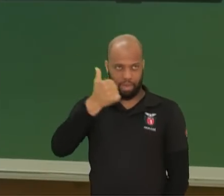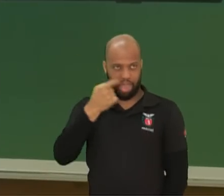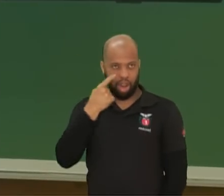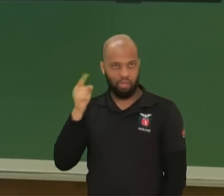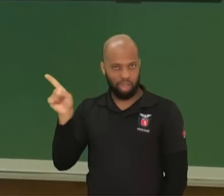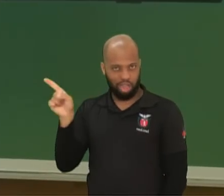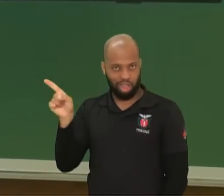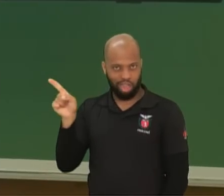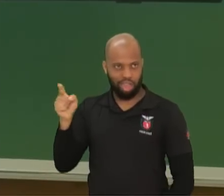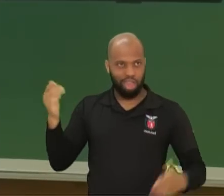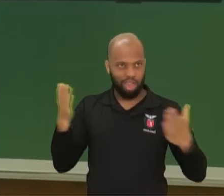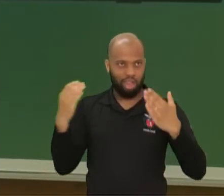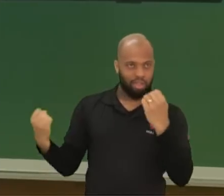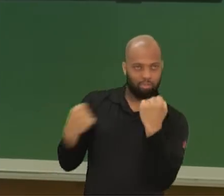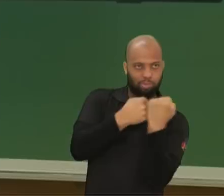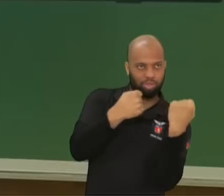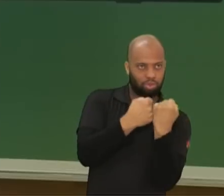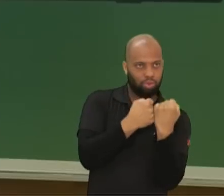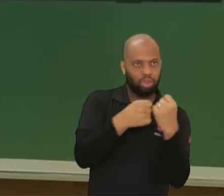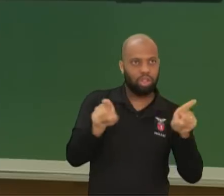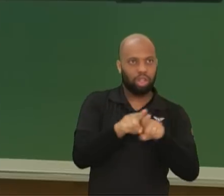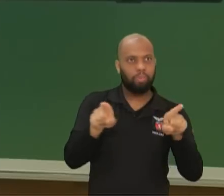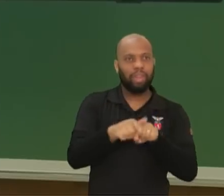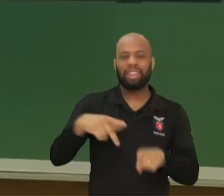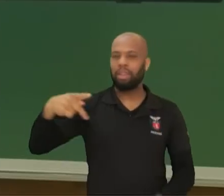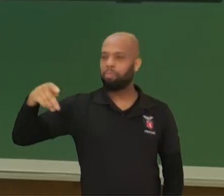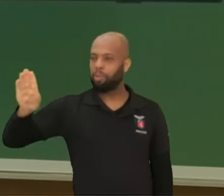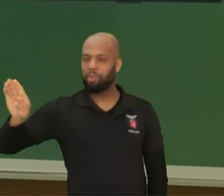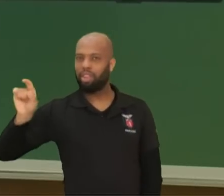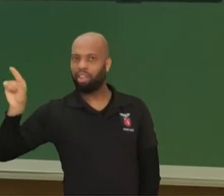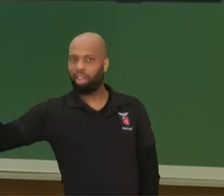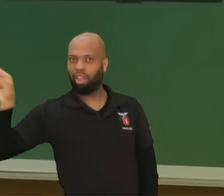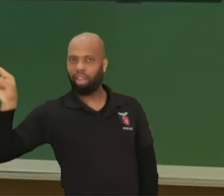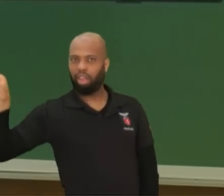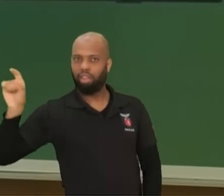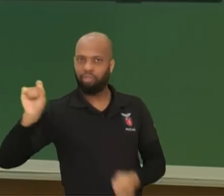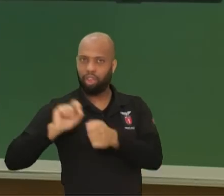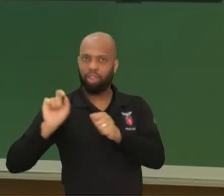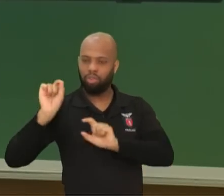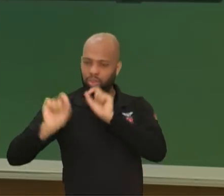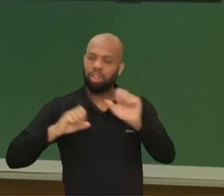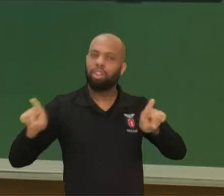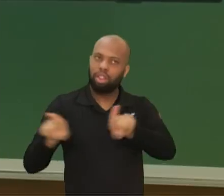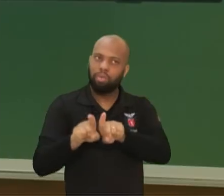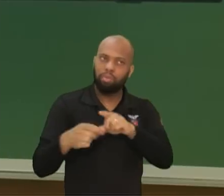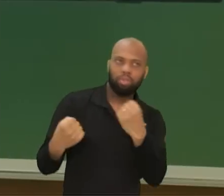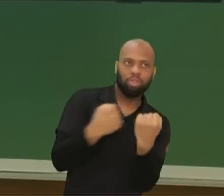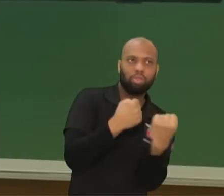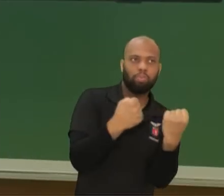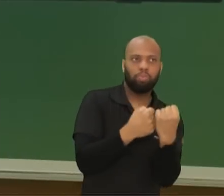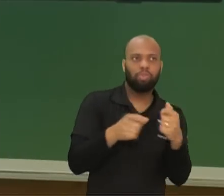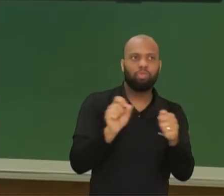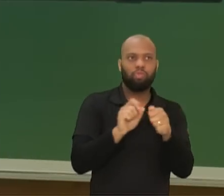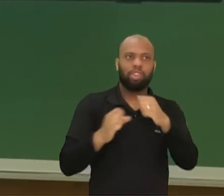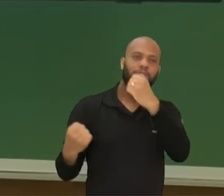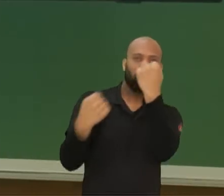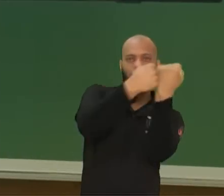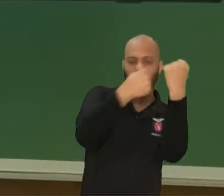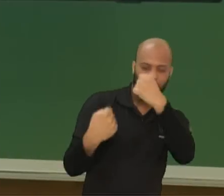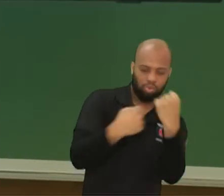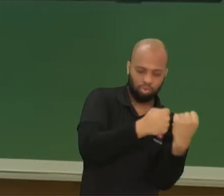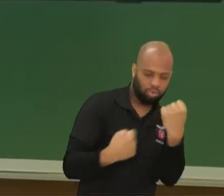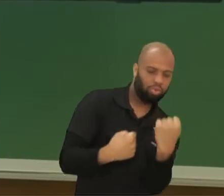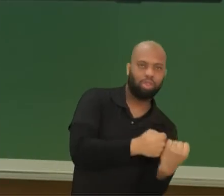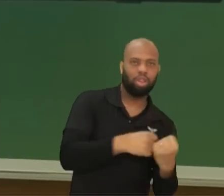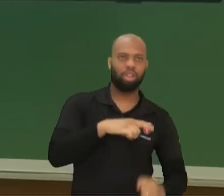essa daqui, vou substituir aqui e vou pegar a probabilidade de ocorrer B e vou substituir. Então, eu só substituí essas fórmulas